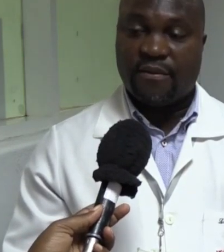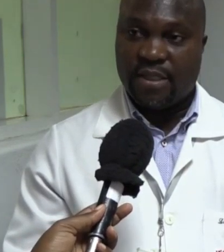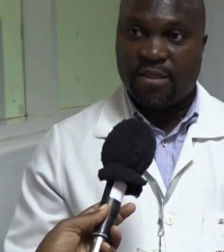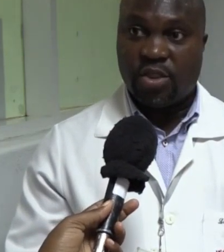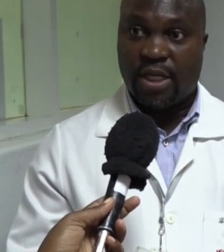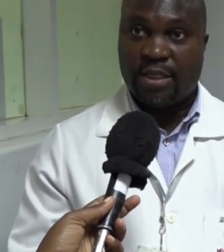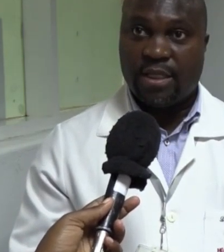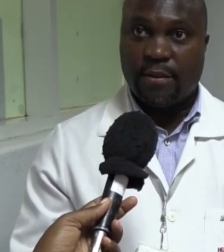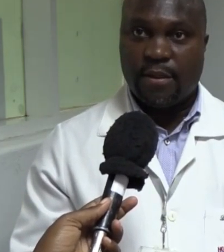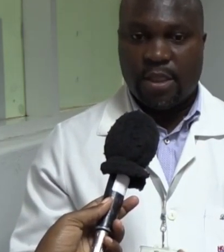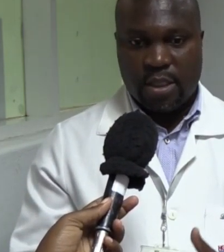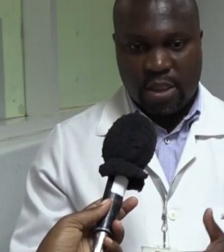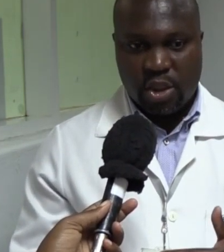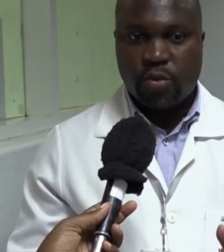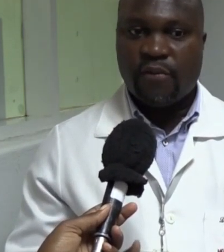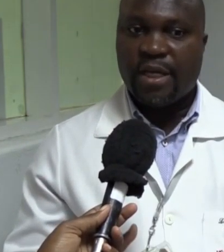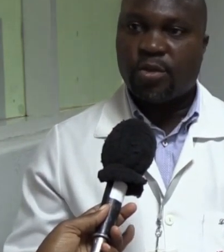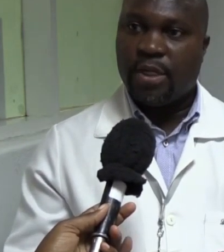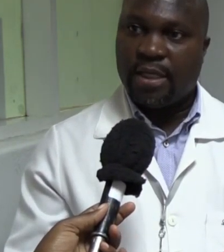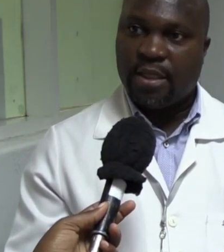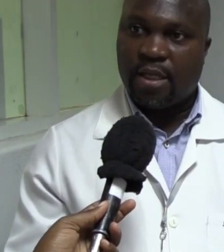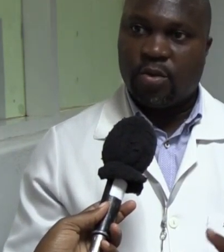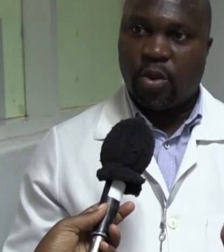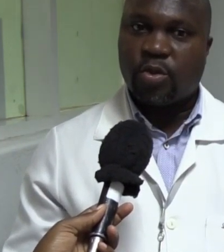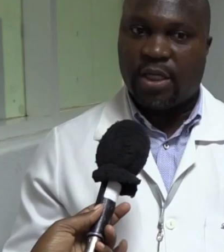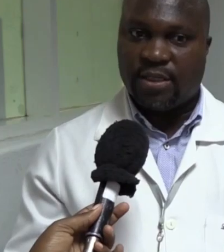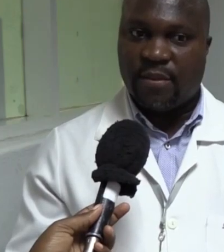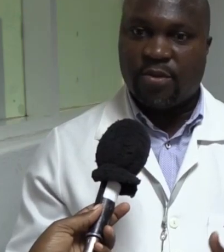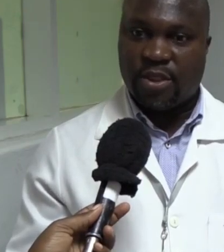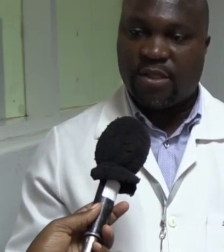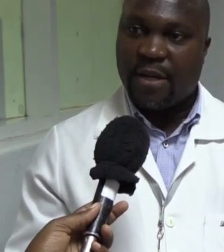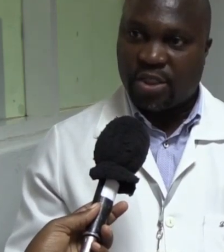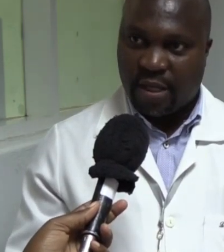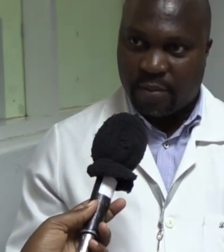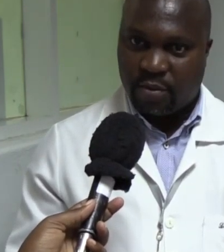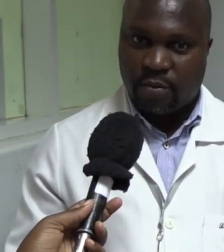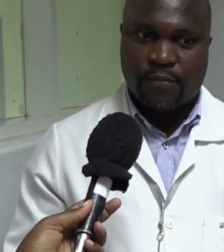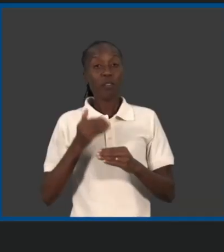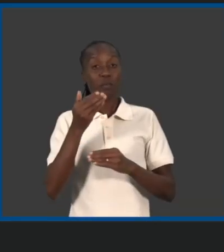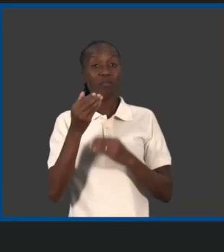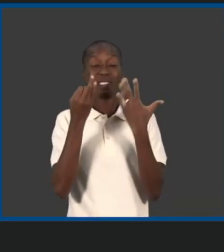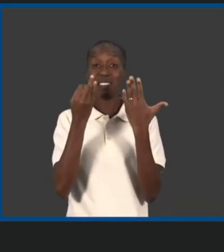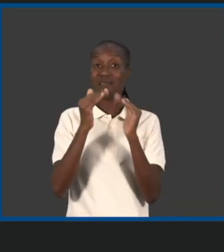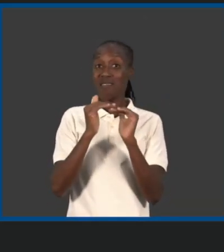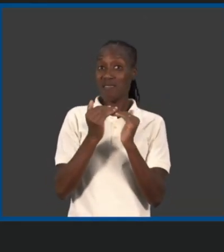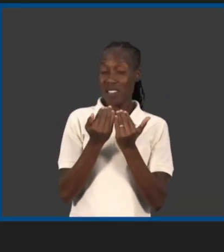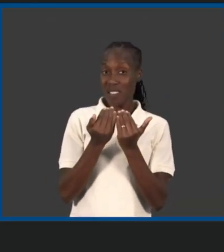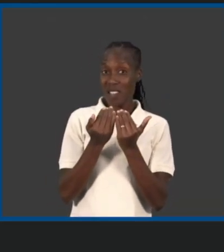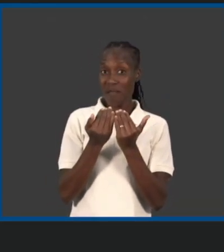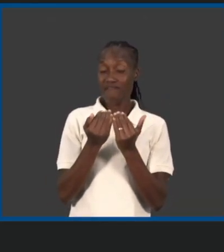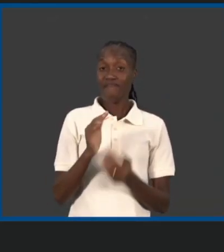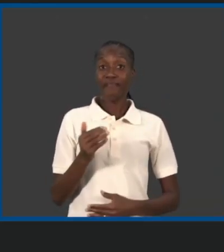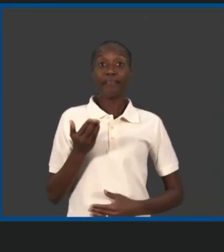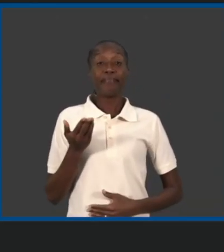atividade em genética, e isto vai ajudar a que o nosso crescimento seja mais rápido. Quando chegou o